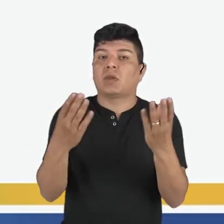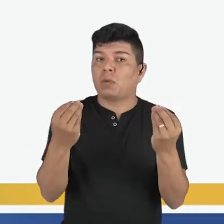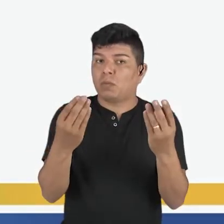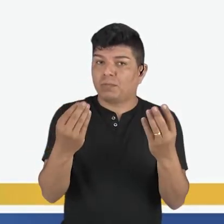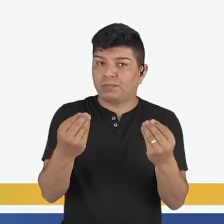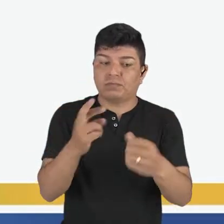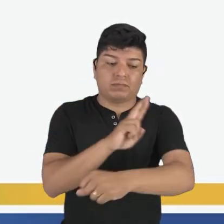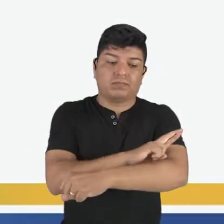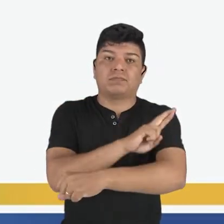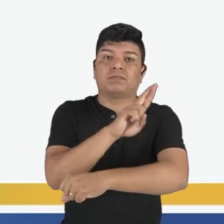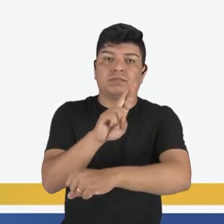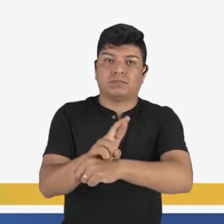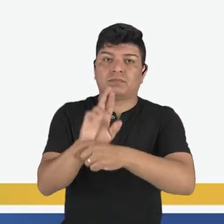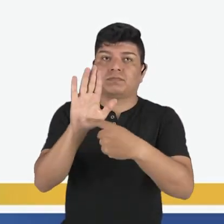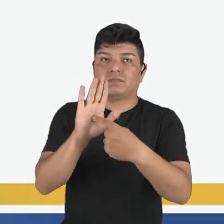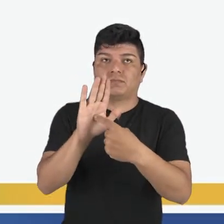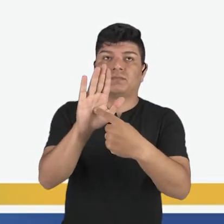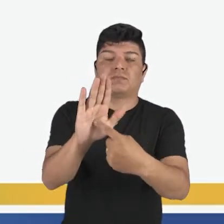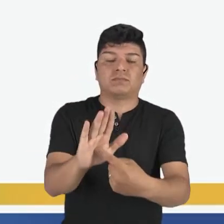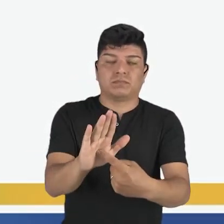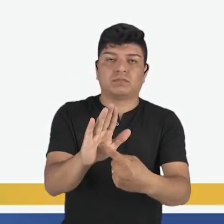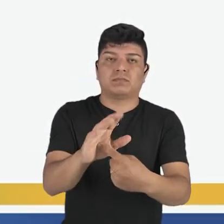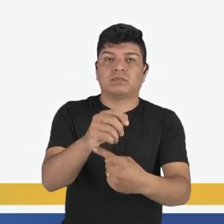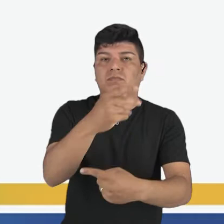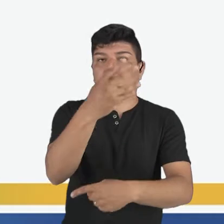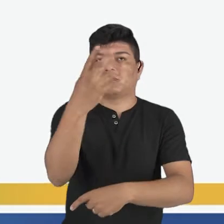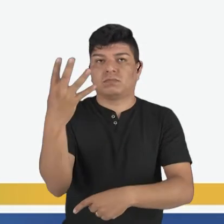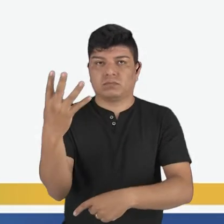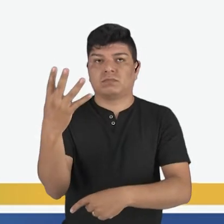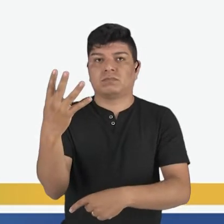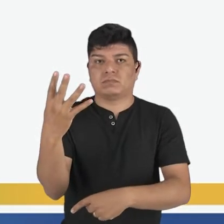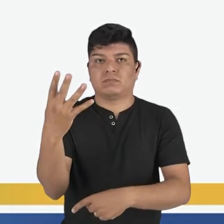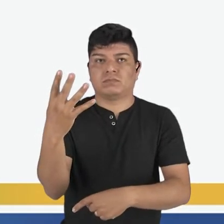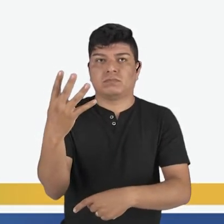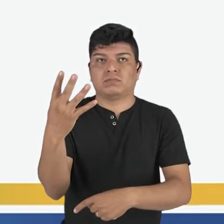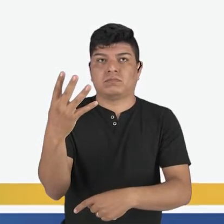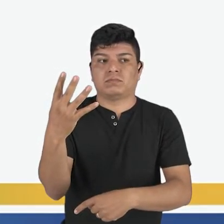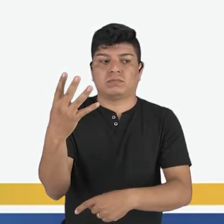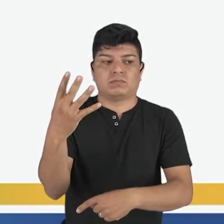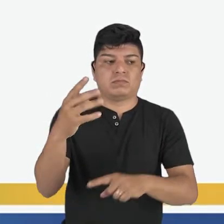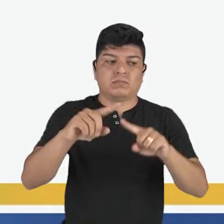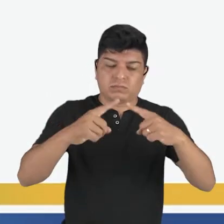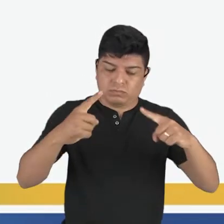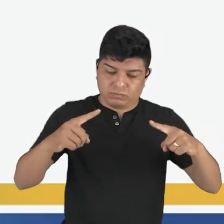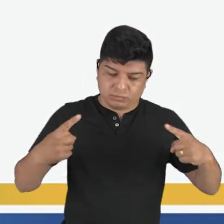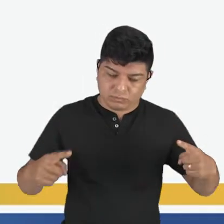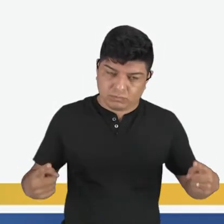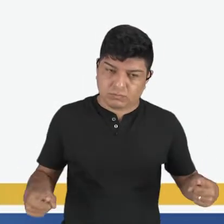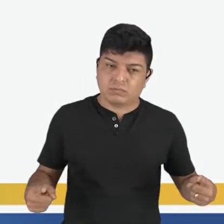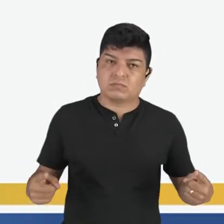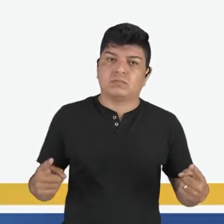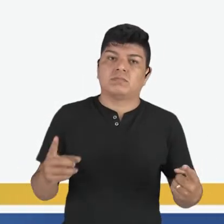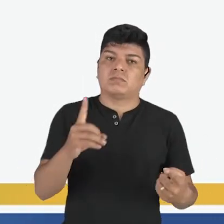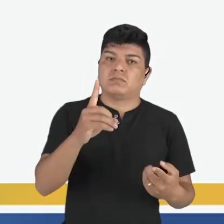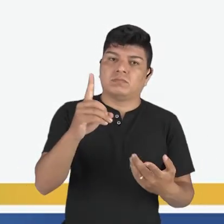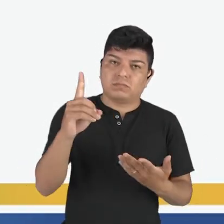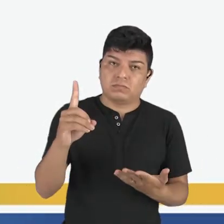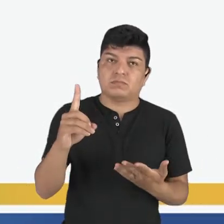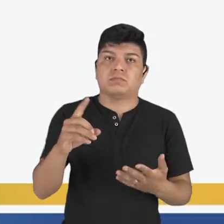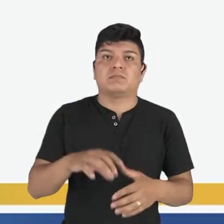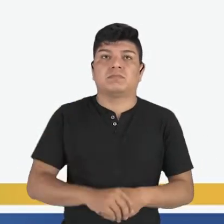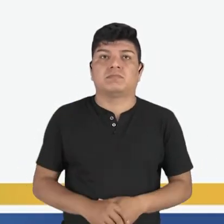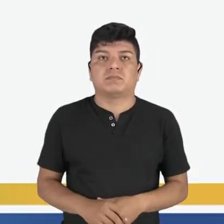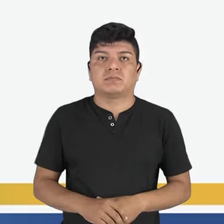religião, a religião que apresenta uma quantidade grande de transcendentes, de deuses. Então,